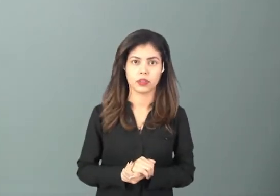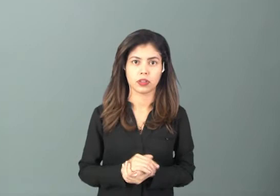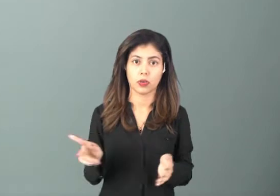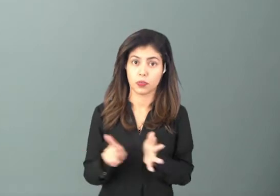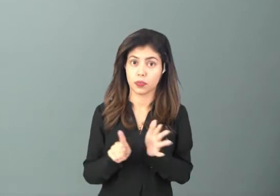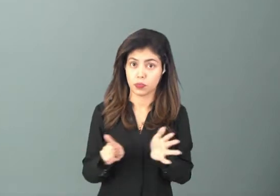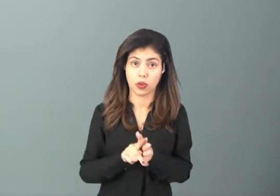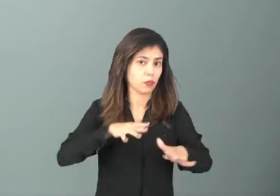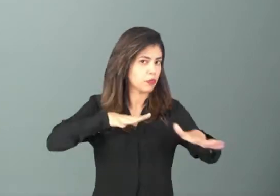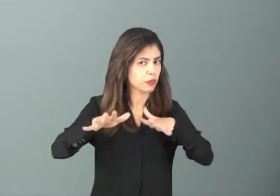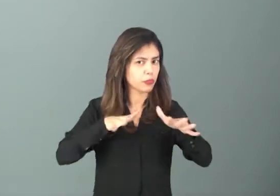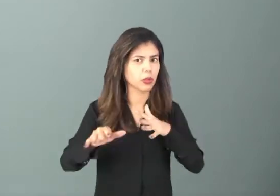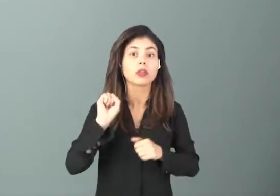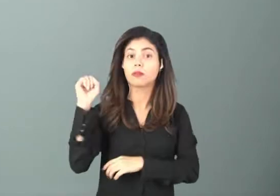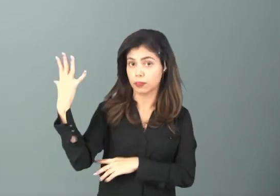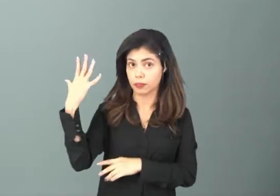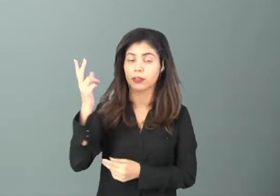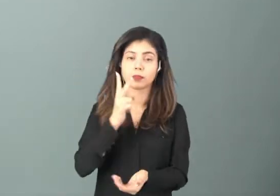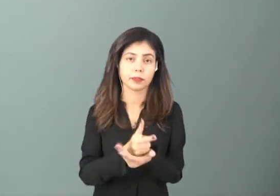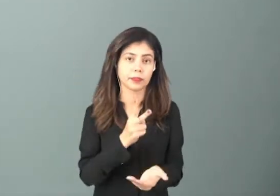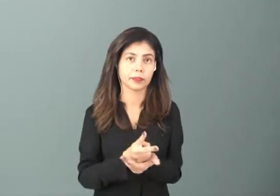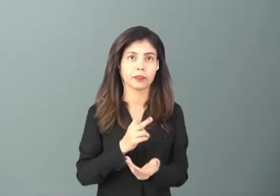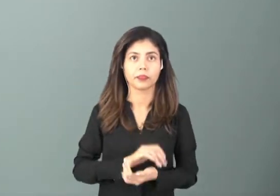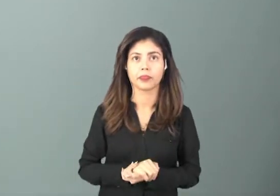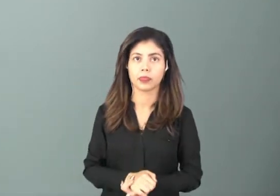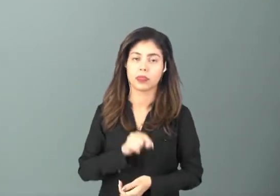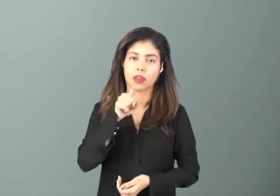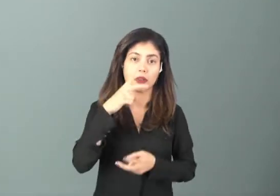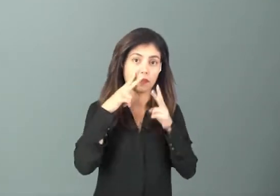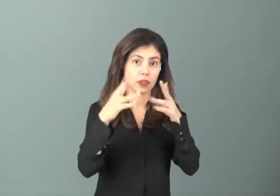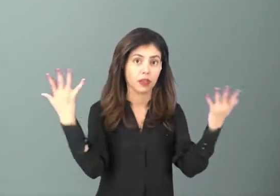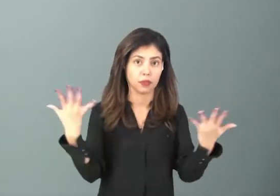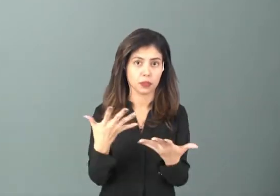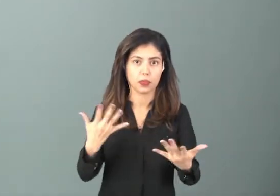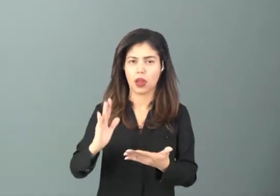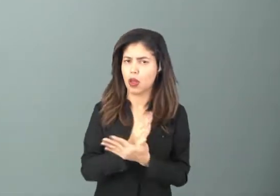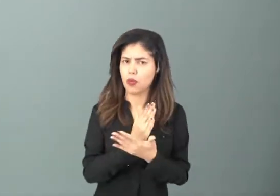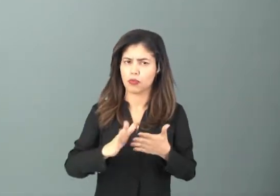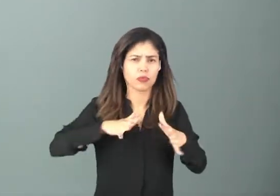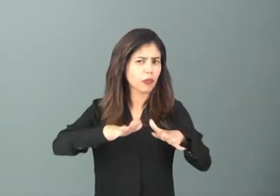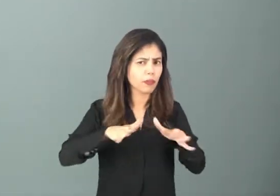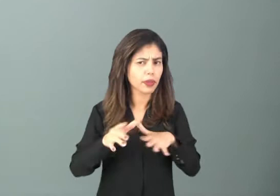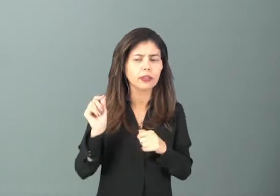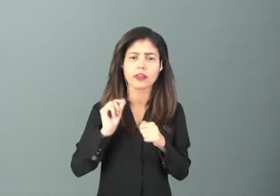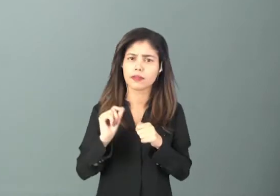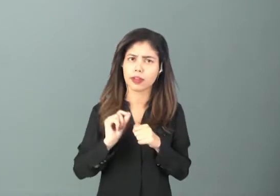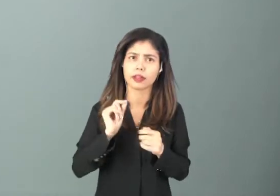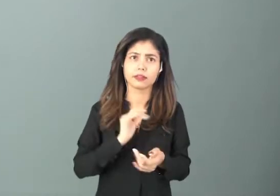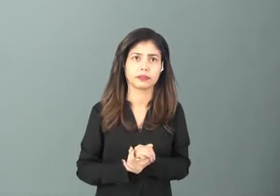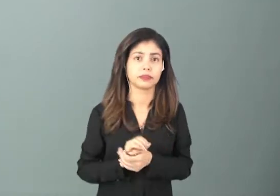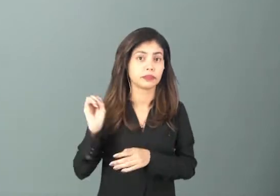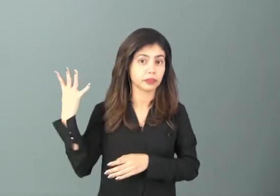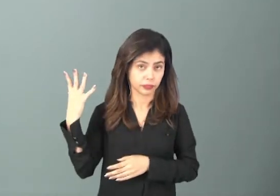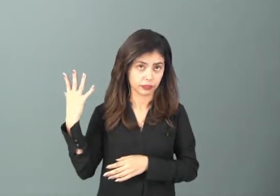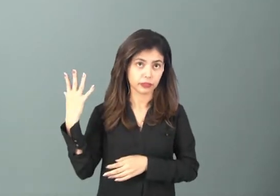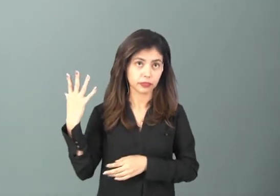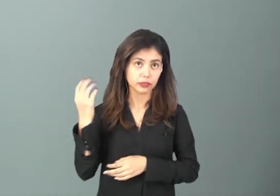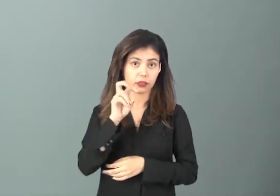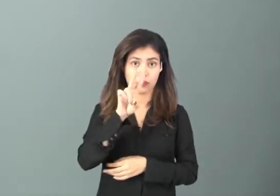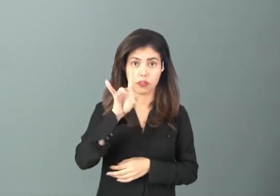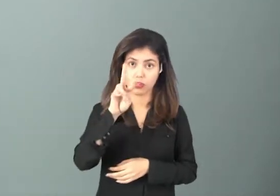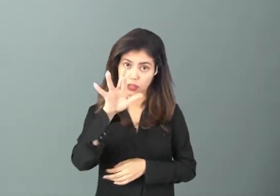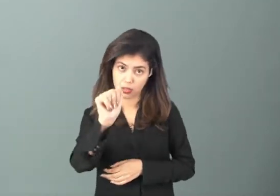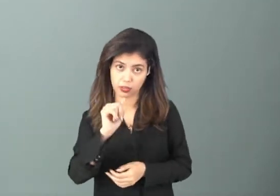para que os nossos movimentos possam acontecer a todo momento e a gente vai ver que alguns movimentos que a gente realiza eles acontecem de forma